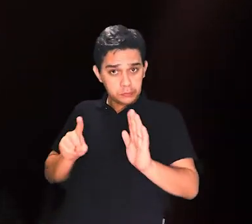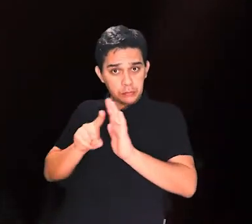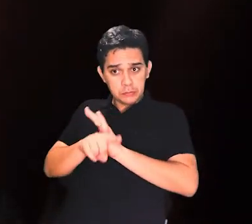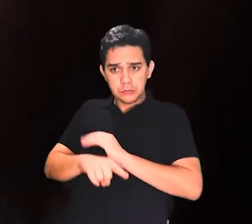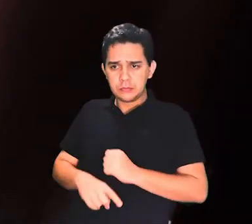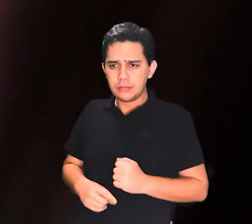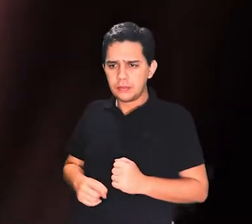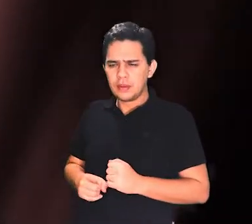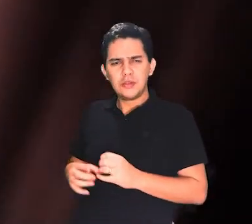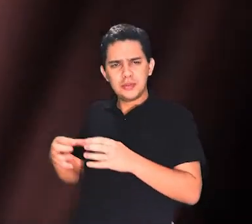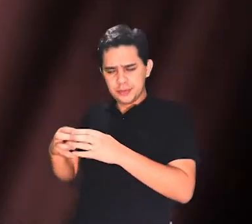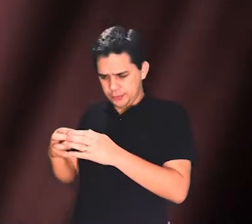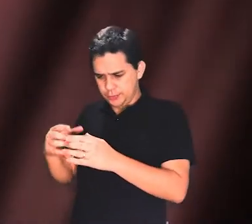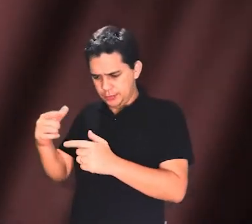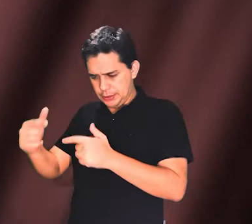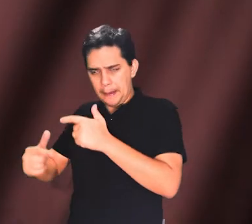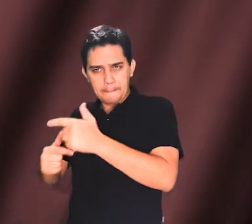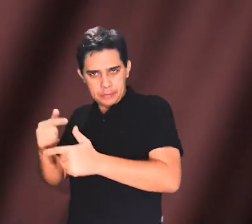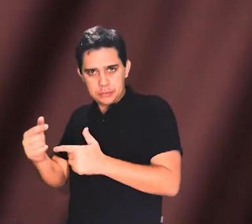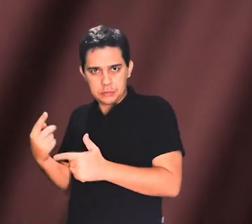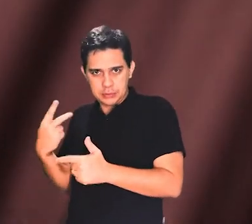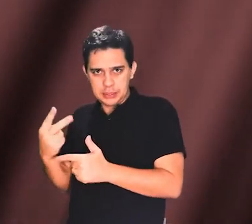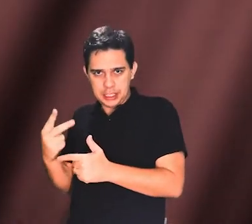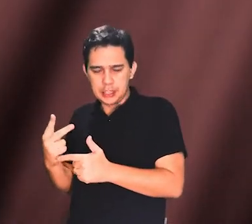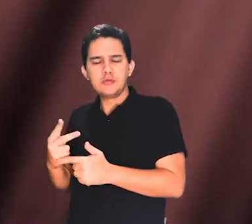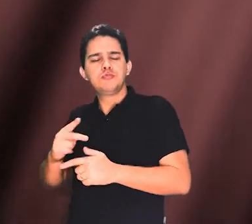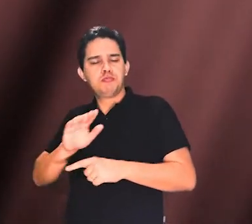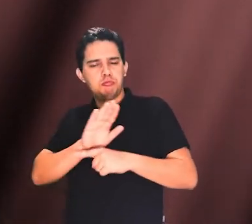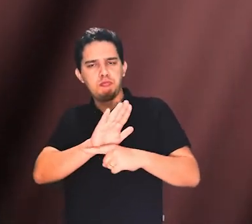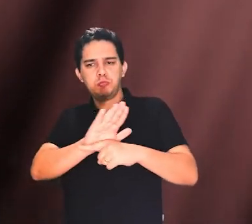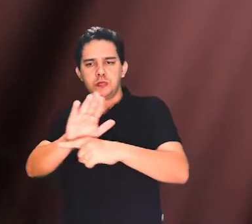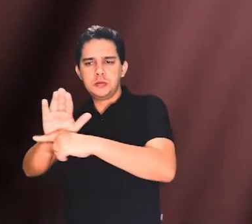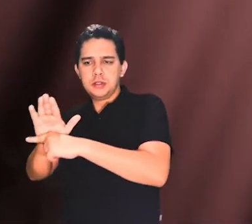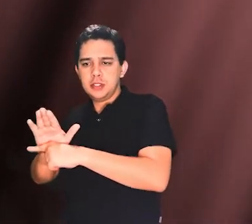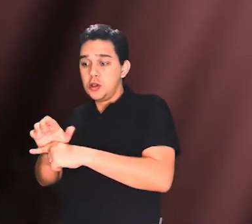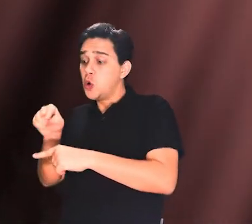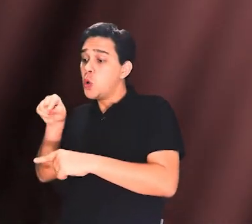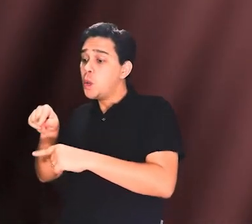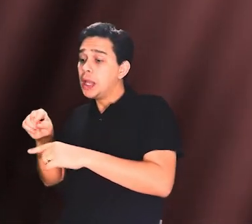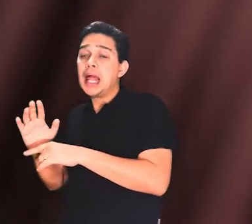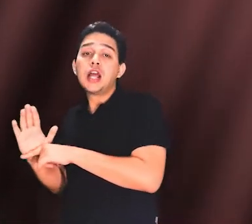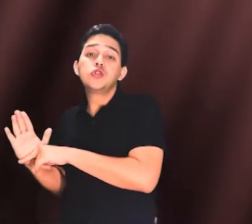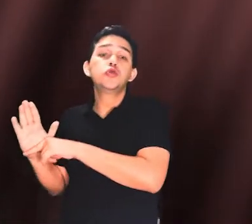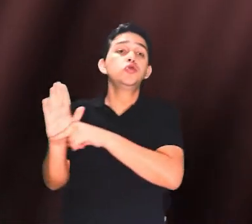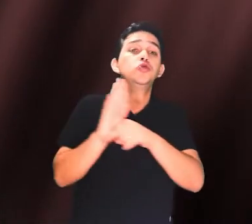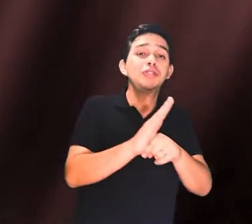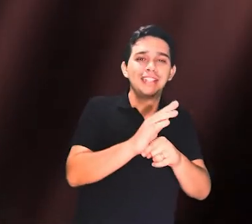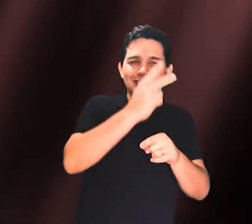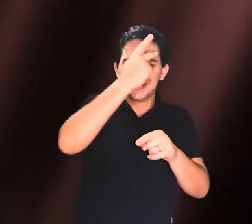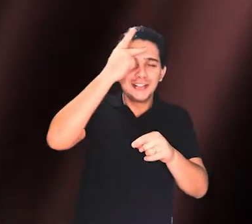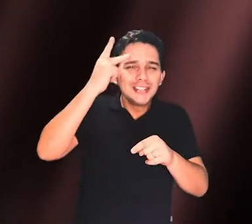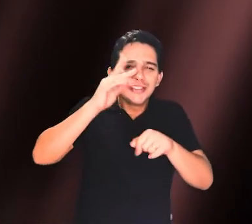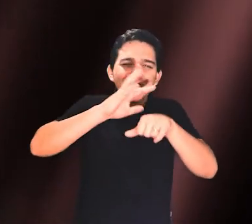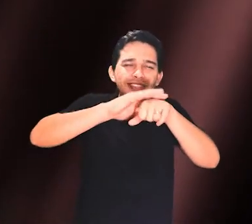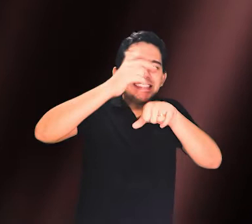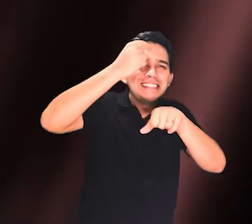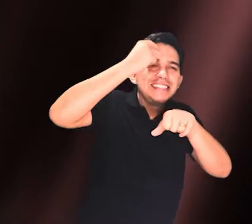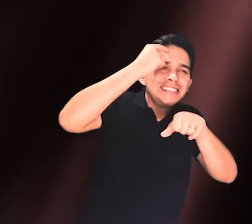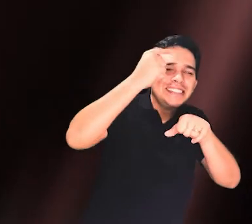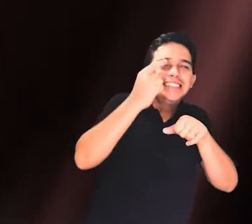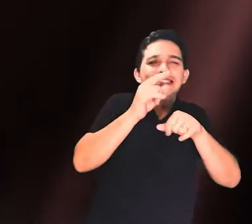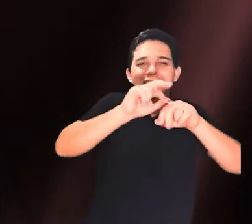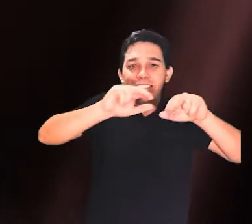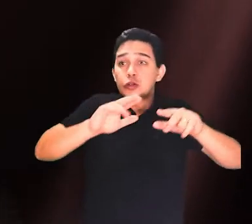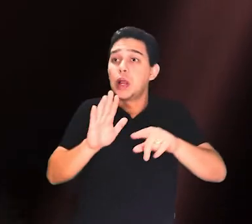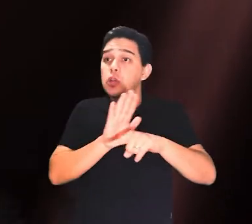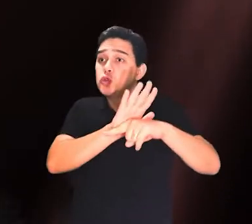aos assistidos os direitos previstos na Convenção sobre os Direitos das Pessoas com Deficiência, na Lei Brasileira de Inclusão,